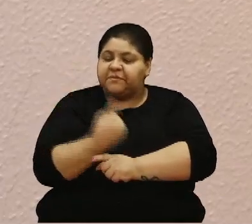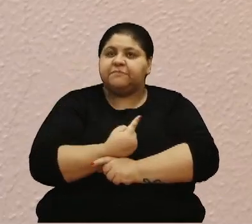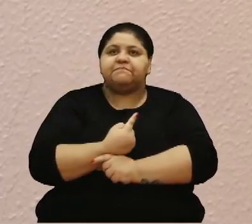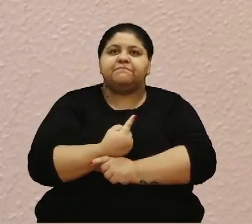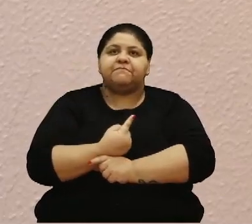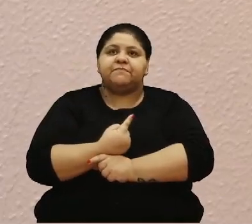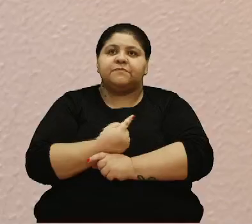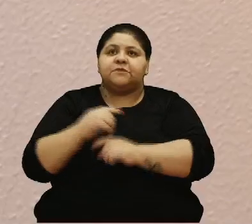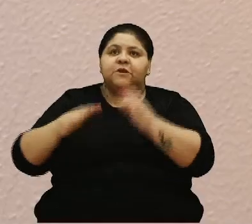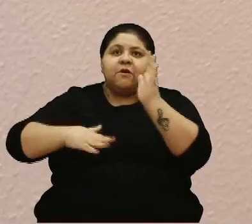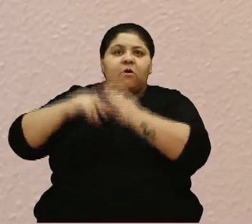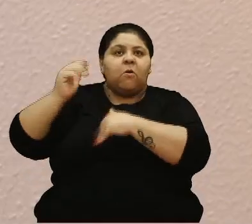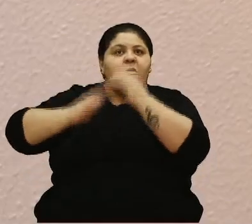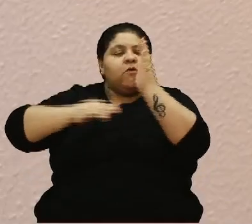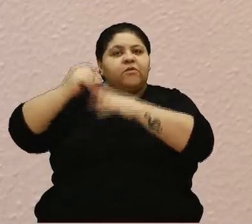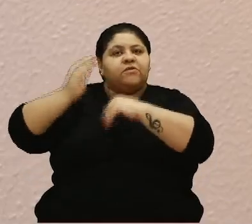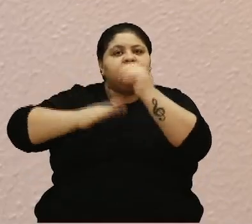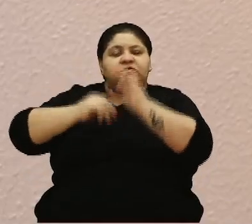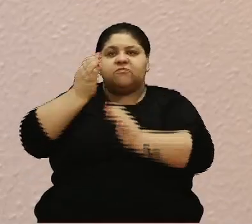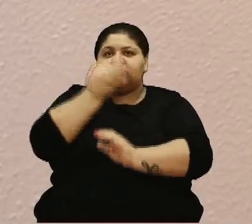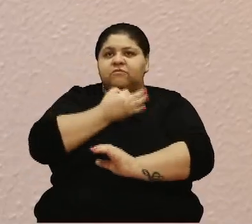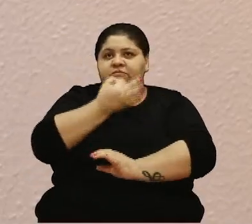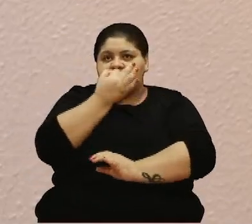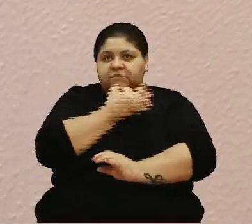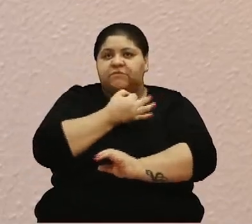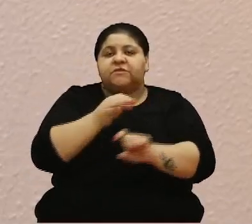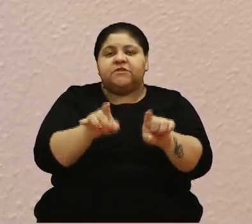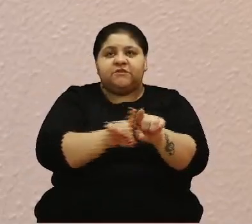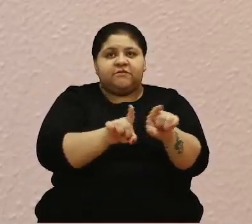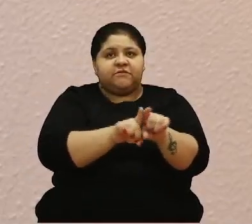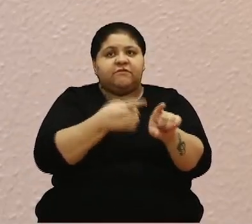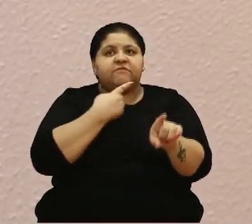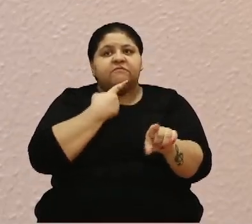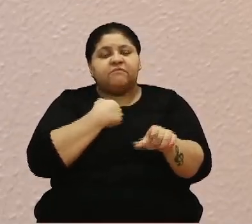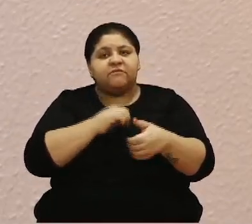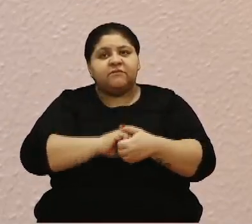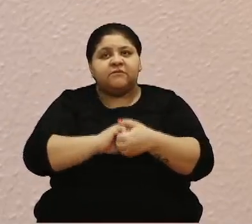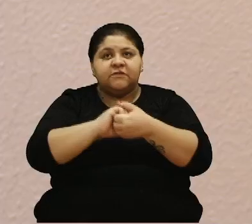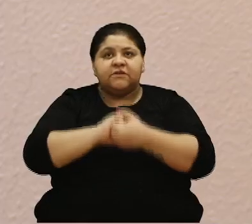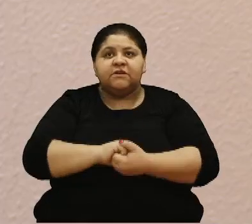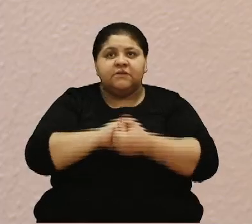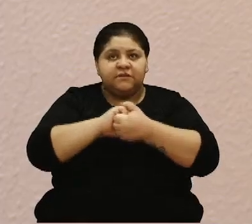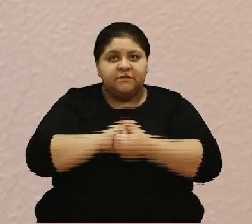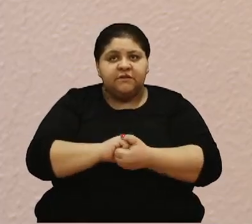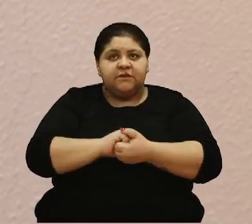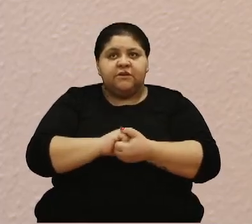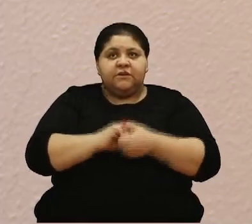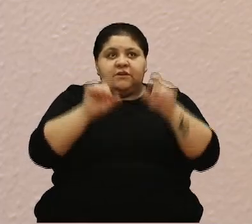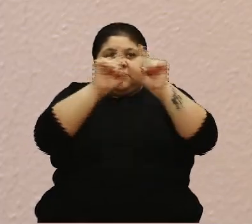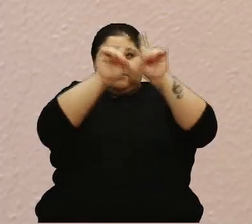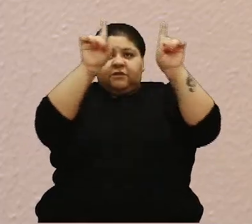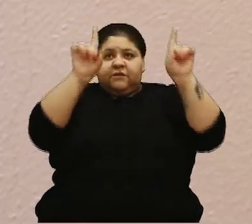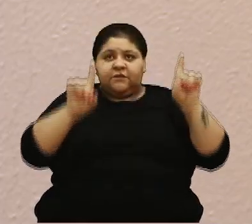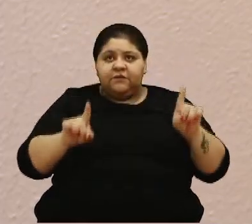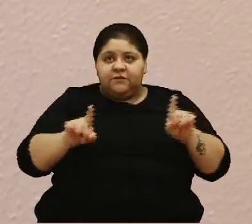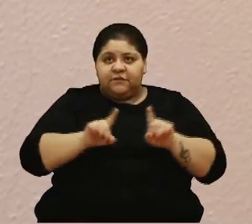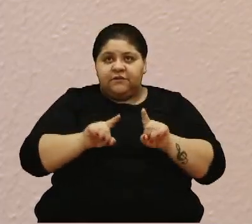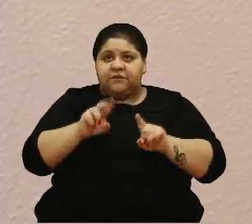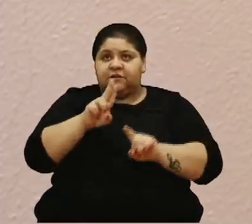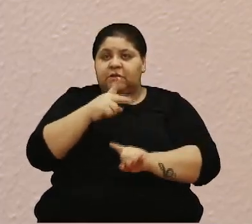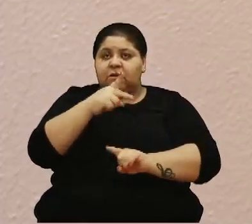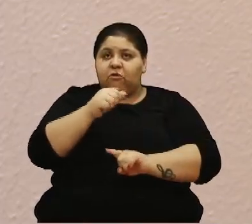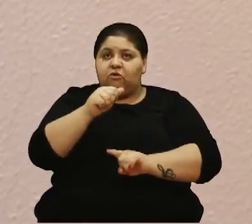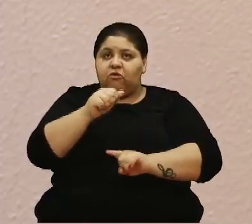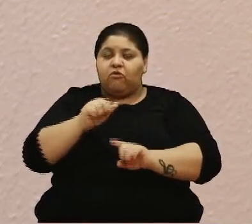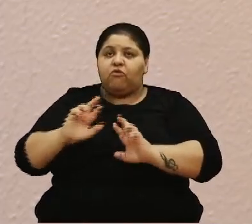a construção que fizeram em Caxias do Sul. Também gostaria de saudar, nobres colegas, a equipe da UPA Zona Norte no dia de ontem. A minha mãe